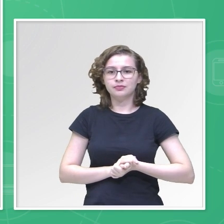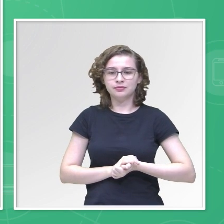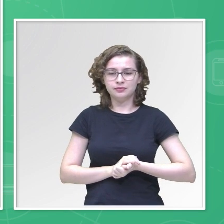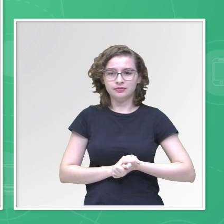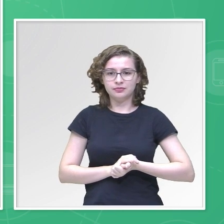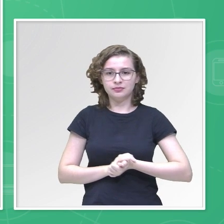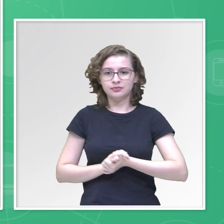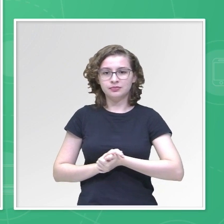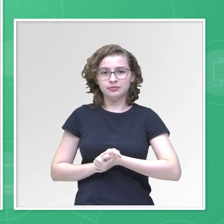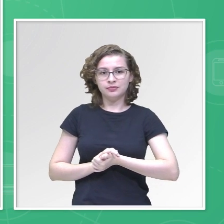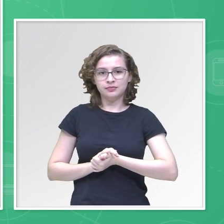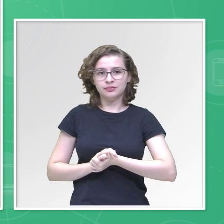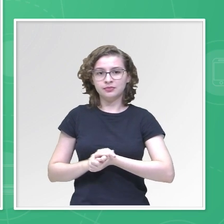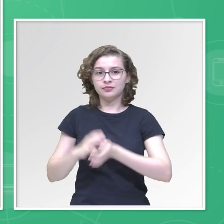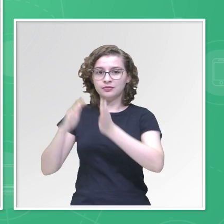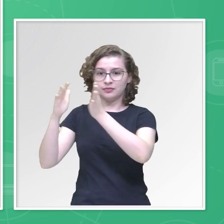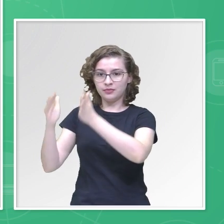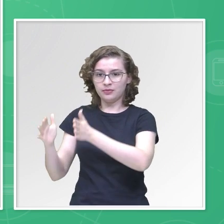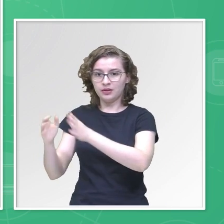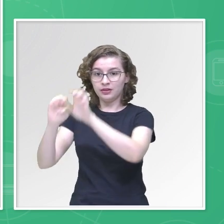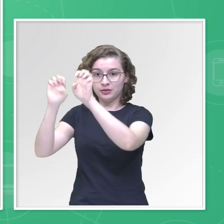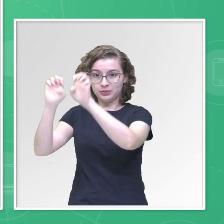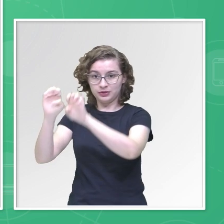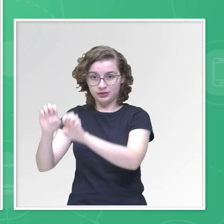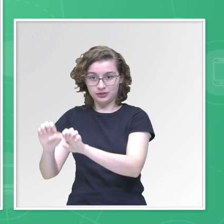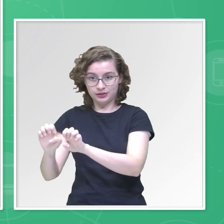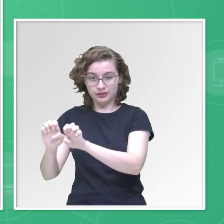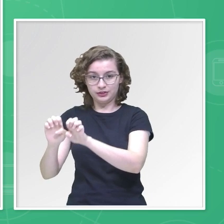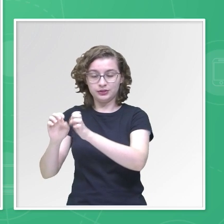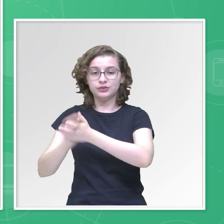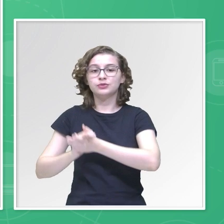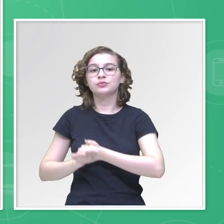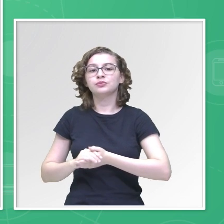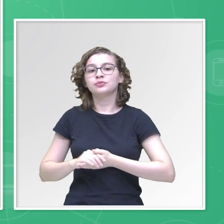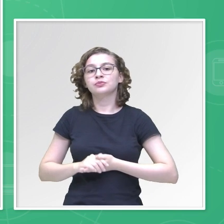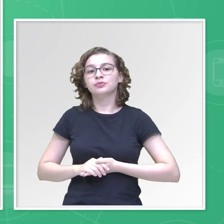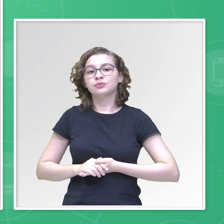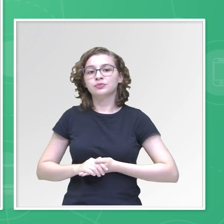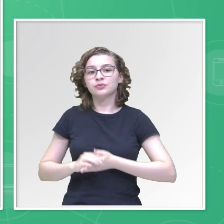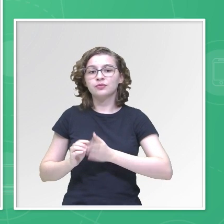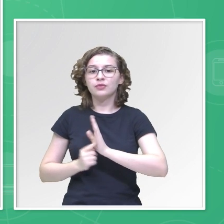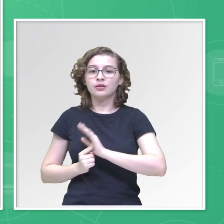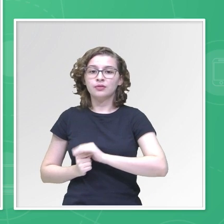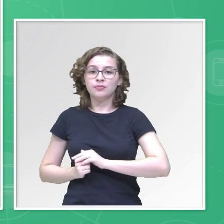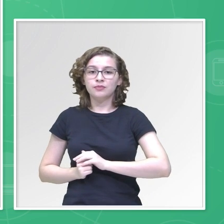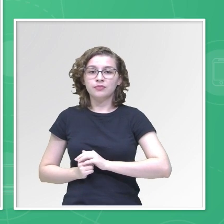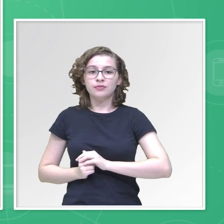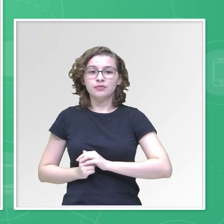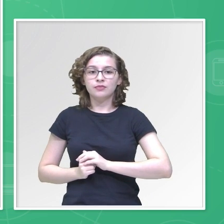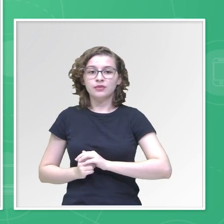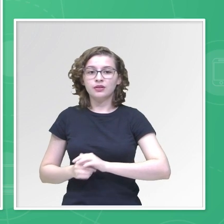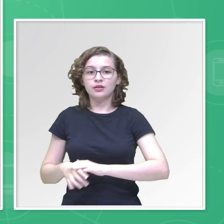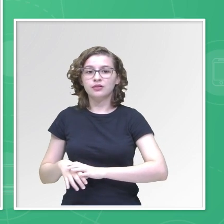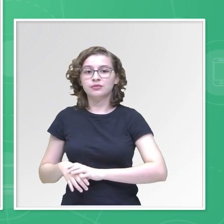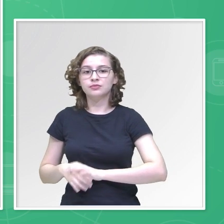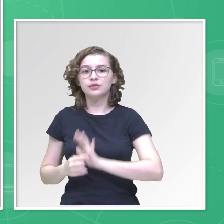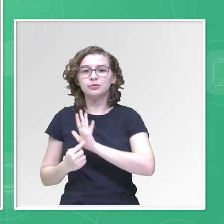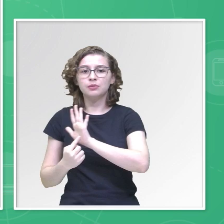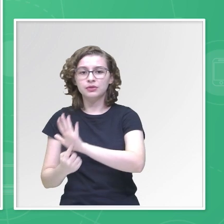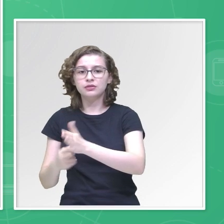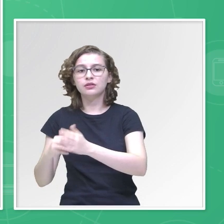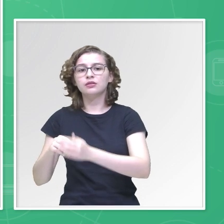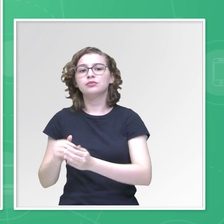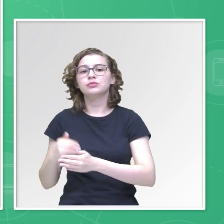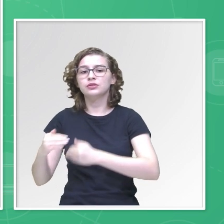e tem na parte Inicial apresentação né personagem aqui são apresentados alguns pequenos fatos as